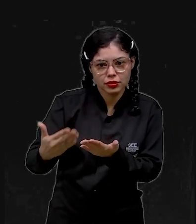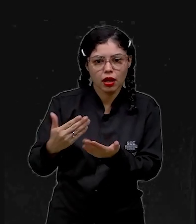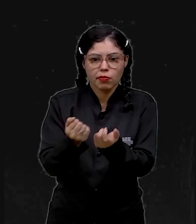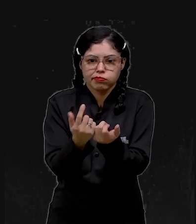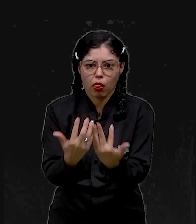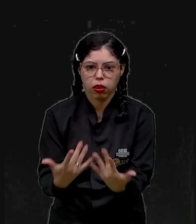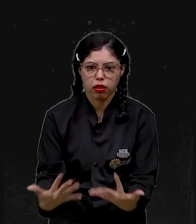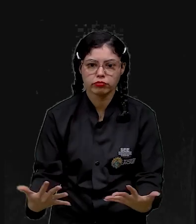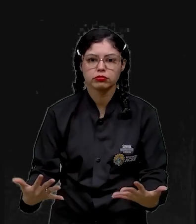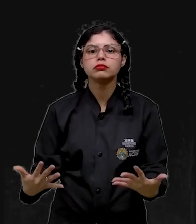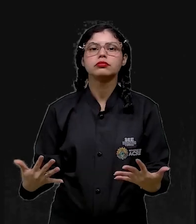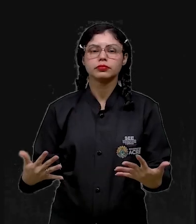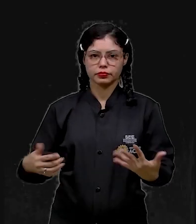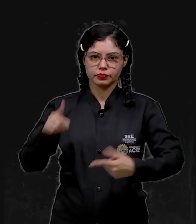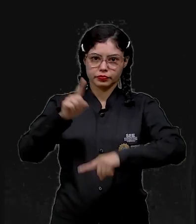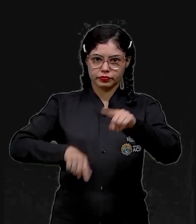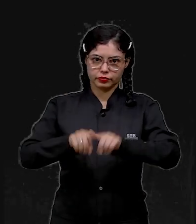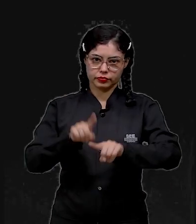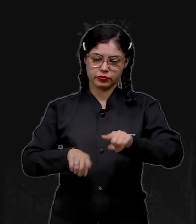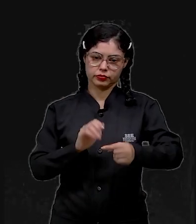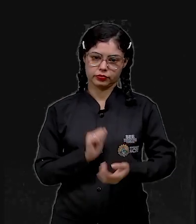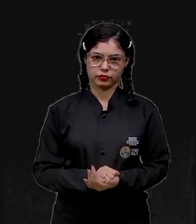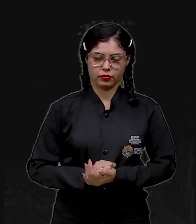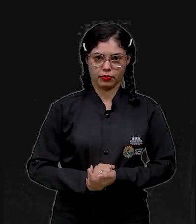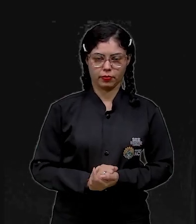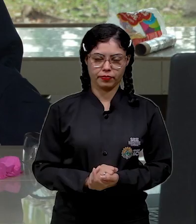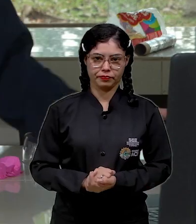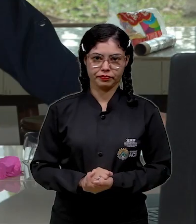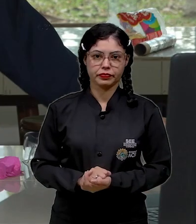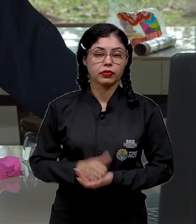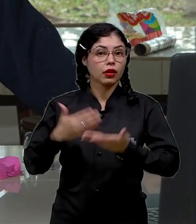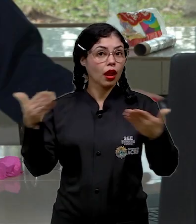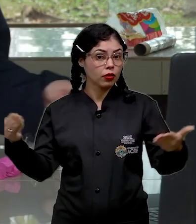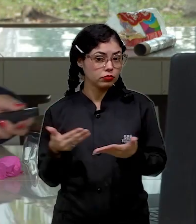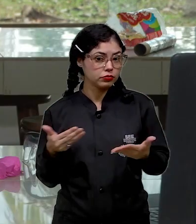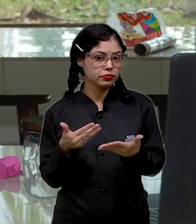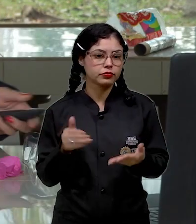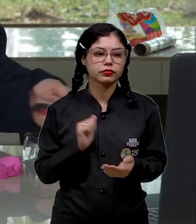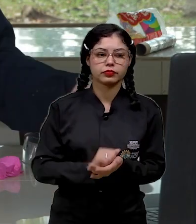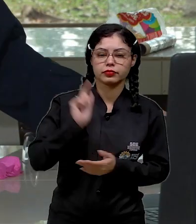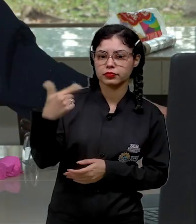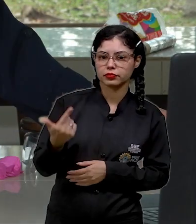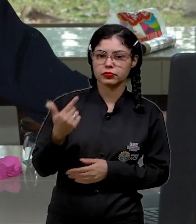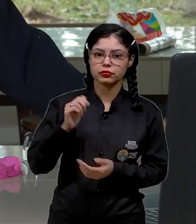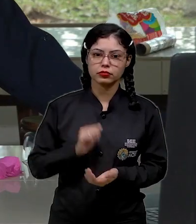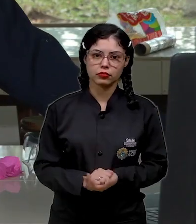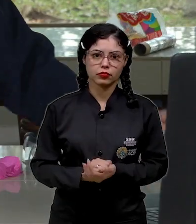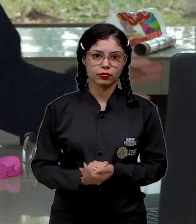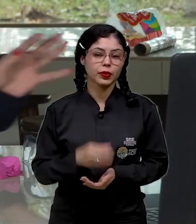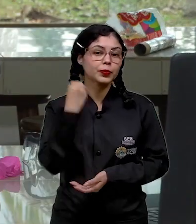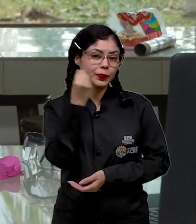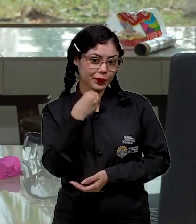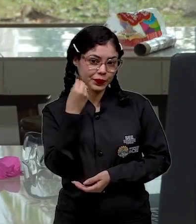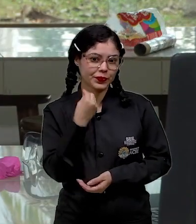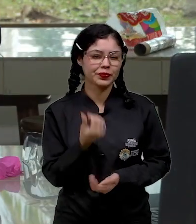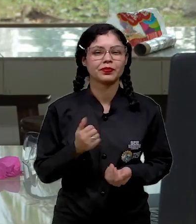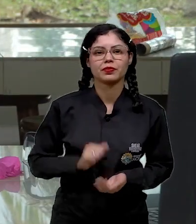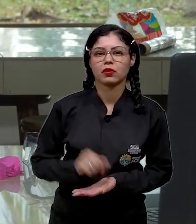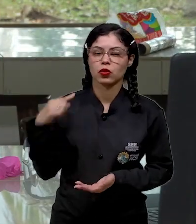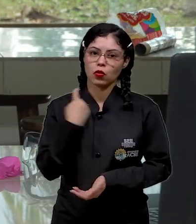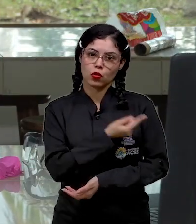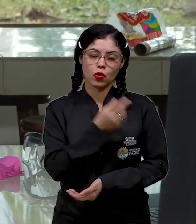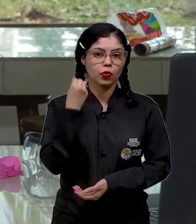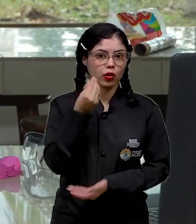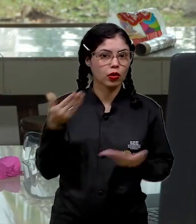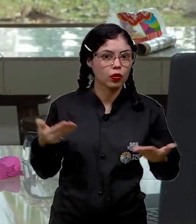derreter. Então esses materiais não são inflamáveis. E agora vamos para o nosso experimento. Então o nosso